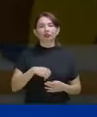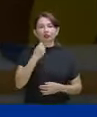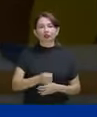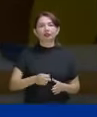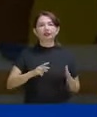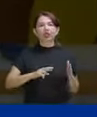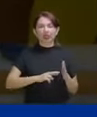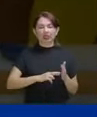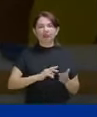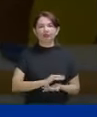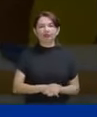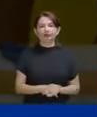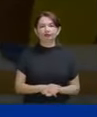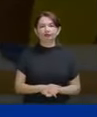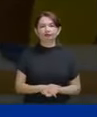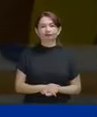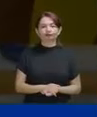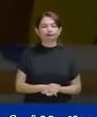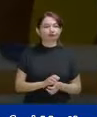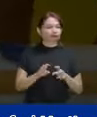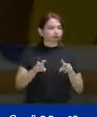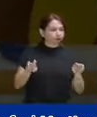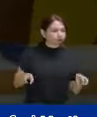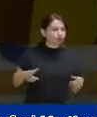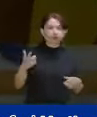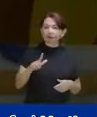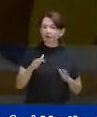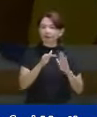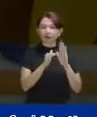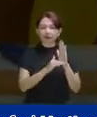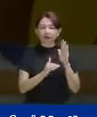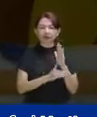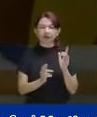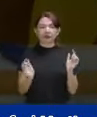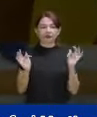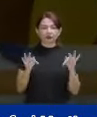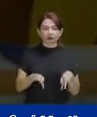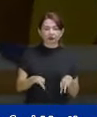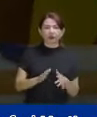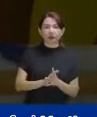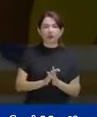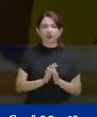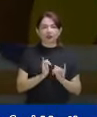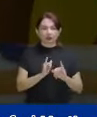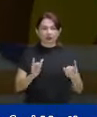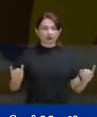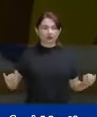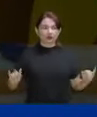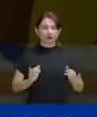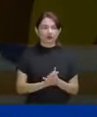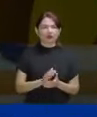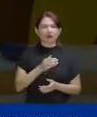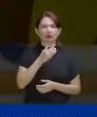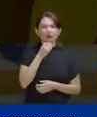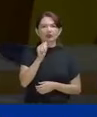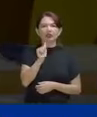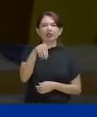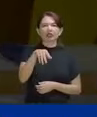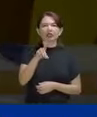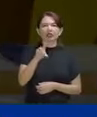relatora. Gente, para não há mais processos e antes de declarar encerrado, só comunicar aqui o nosso querido Anderson. Cadê o